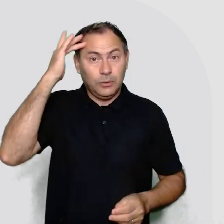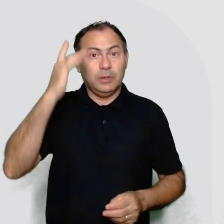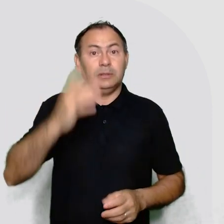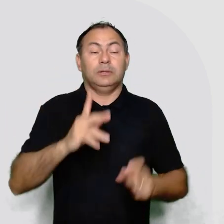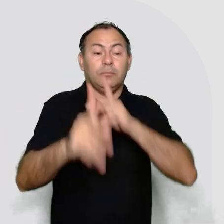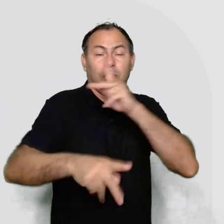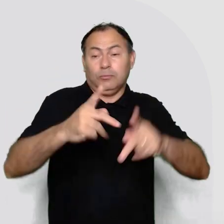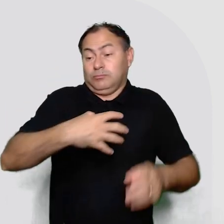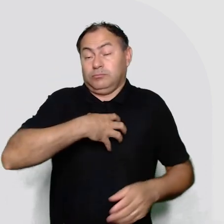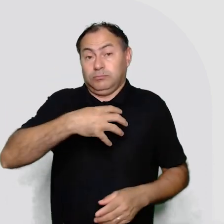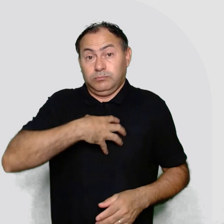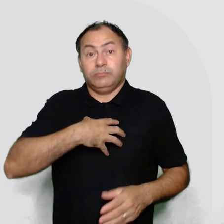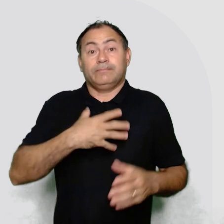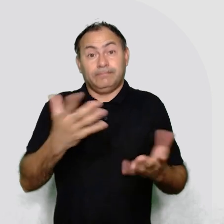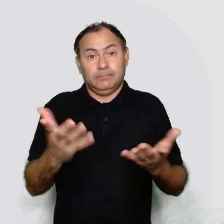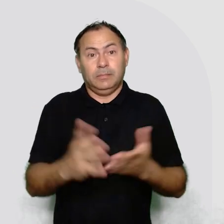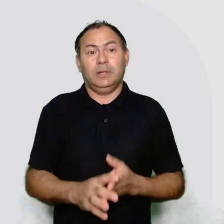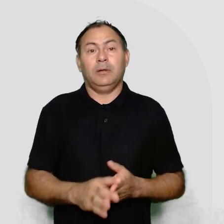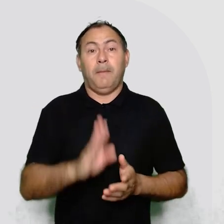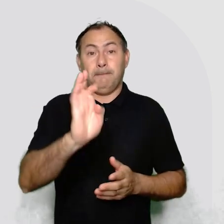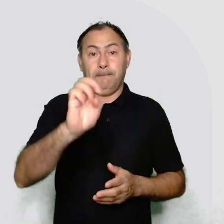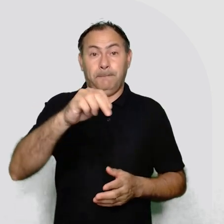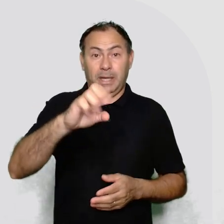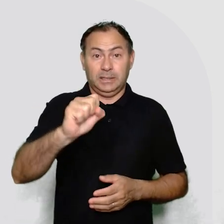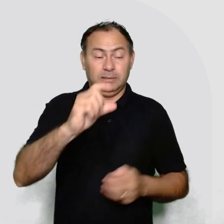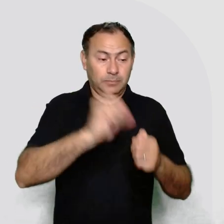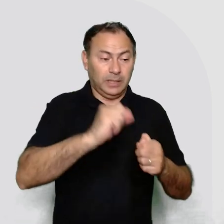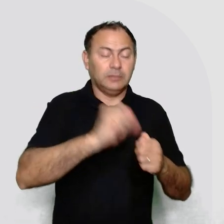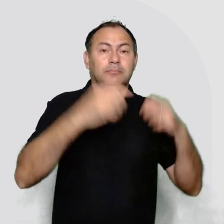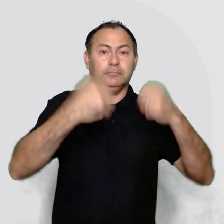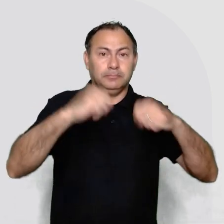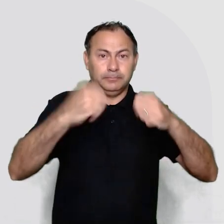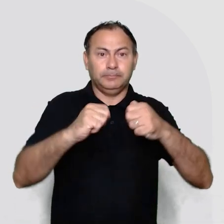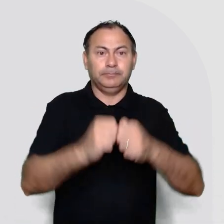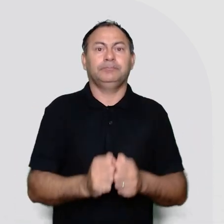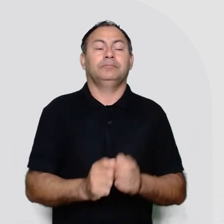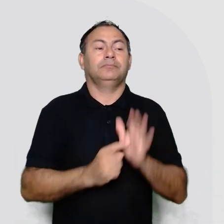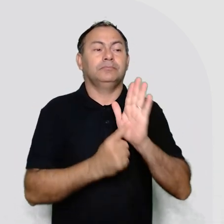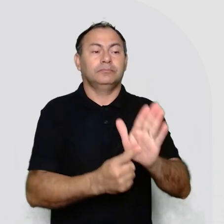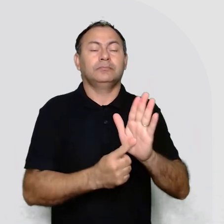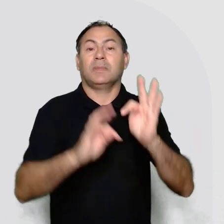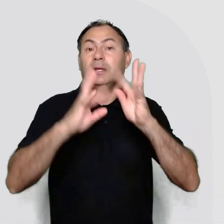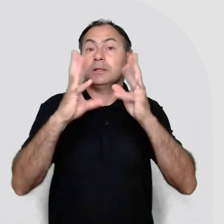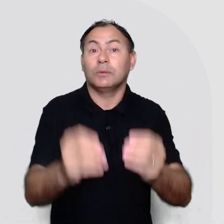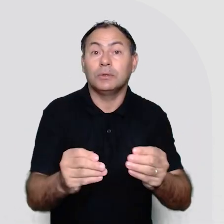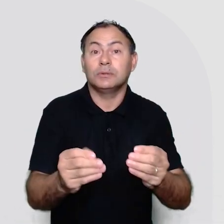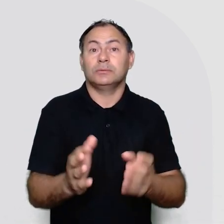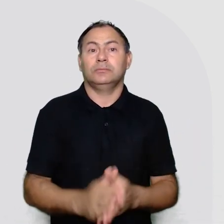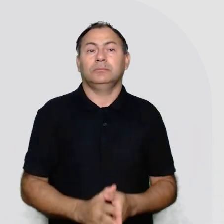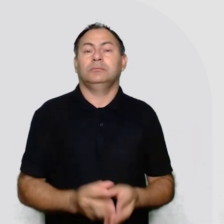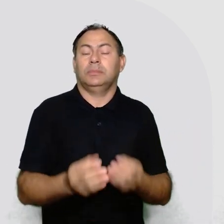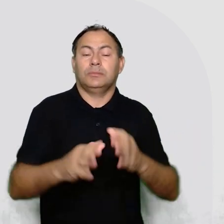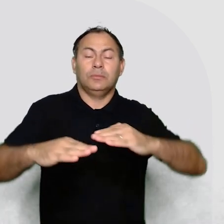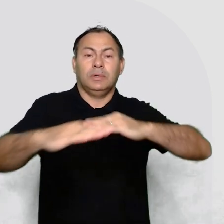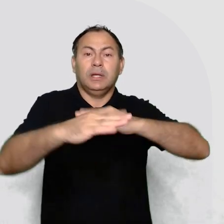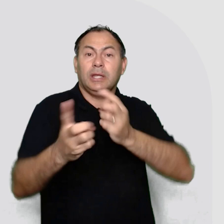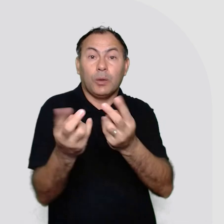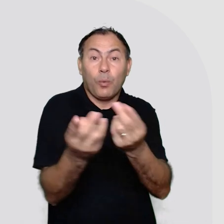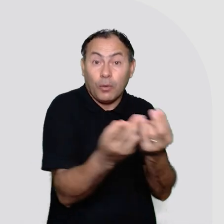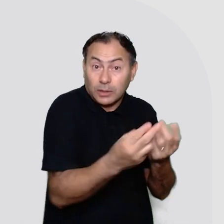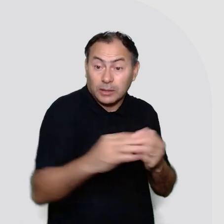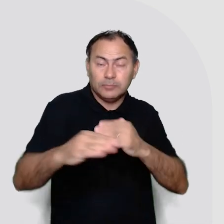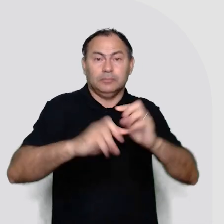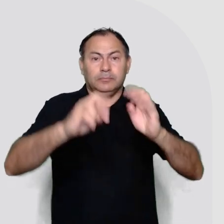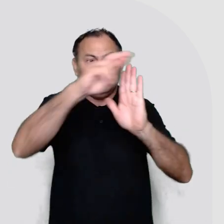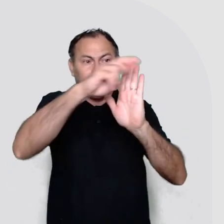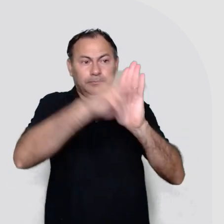e povos, de tal modo que os bens criados devem bastar a todos, com equidade, sob